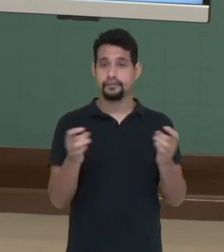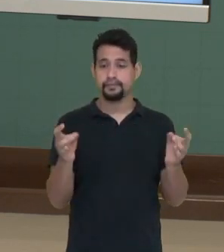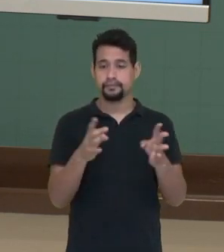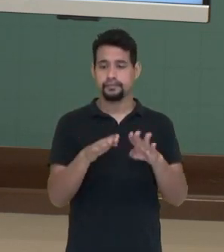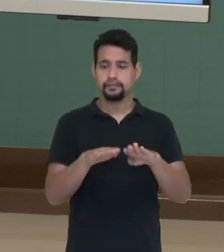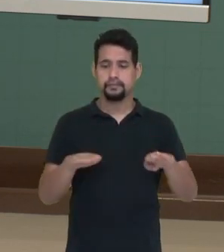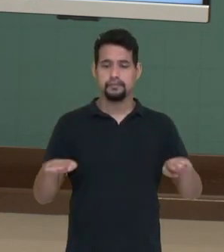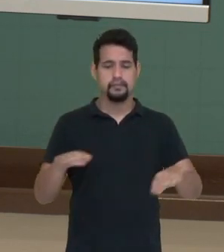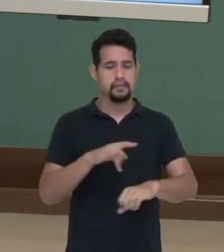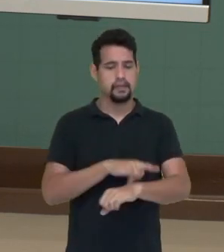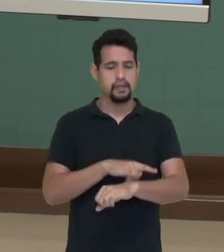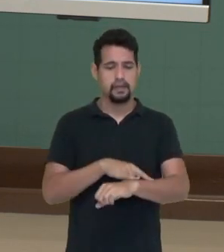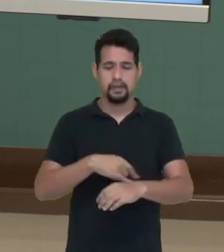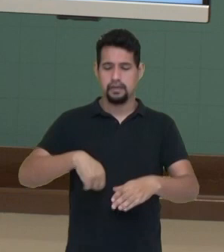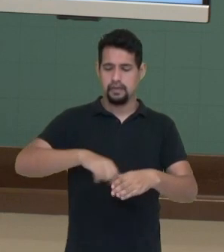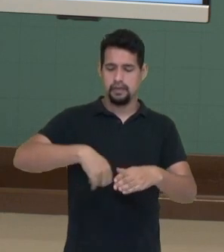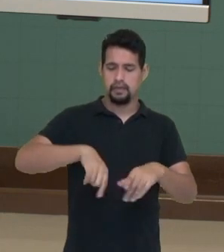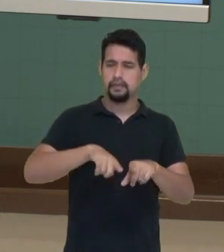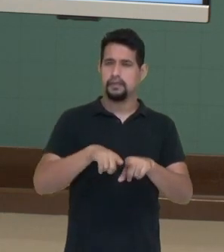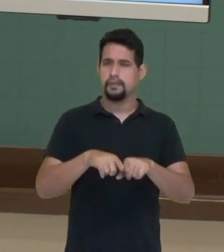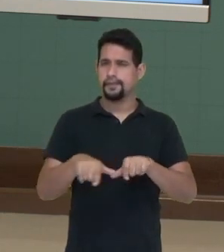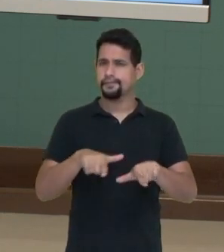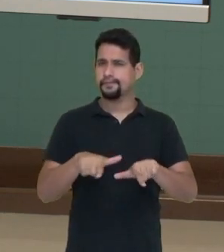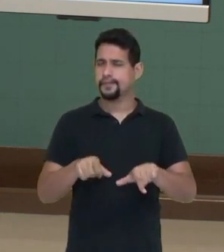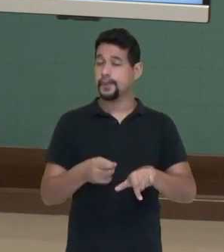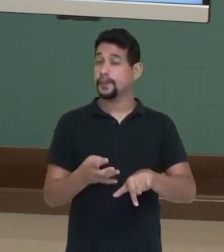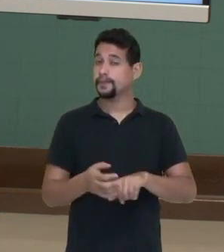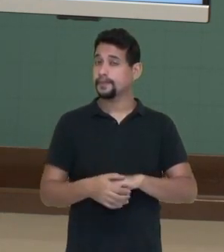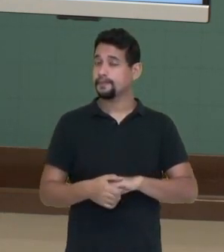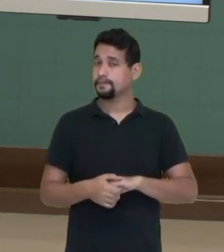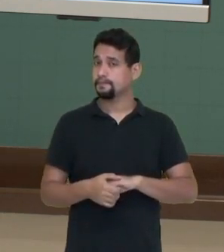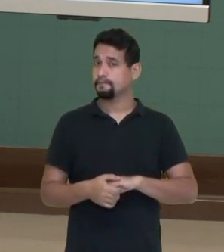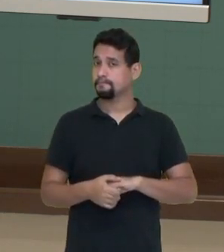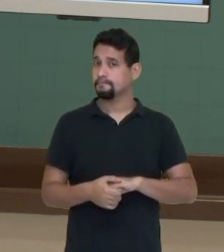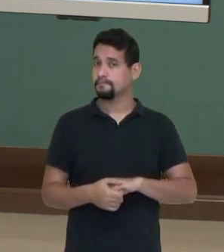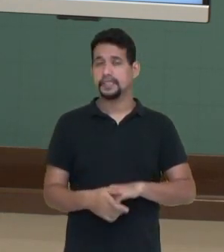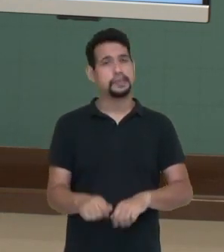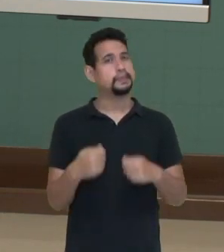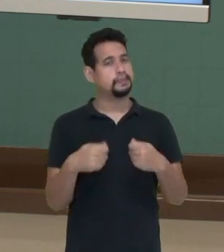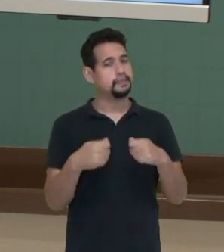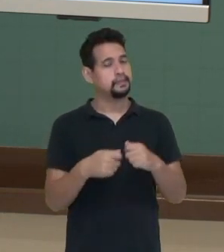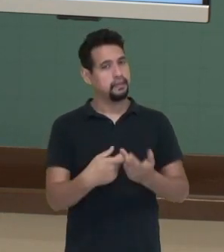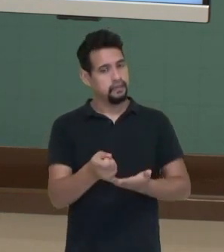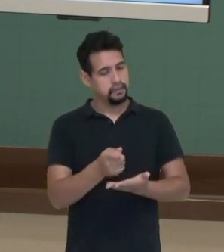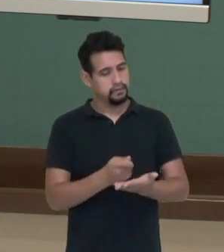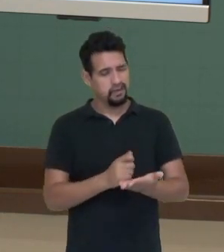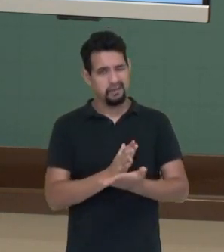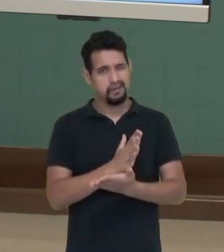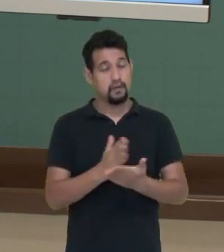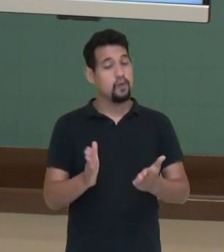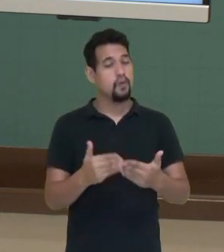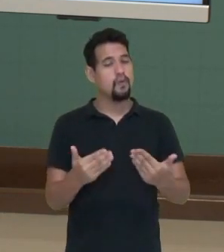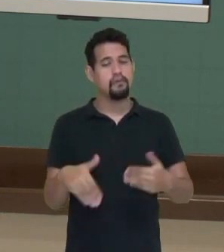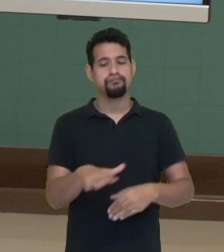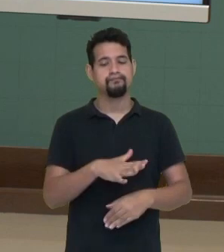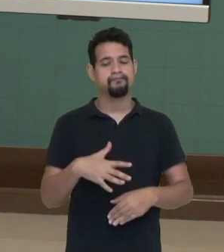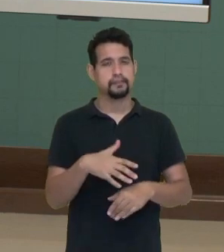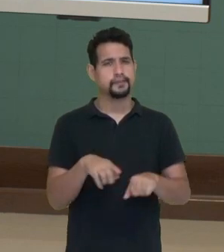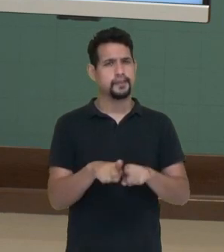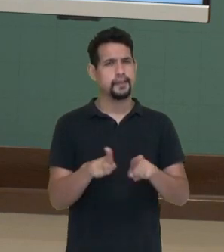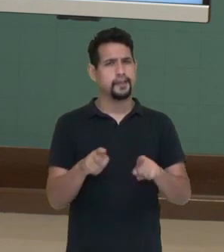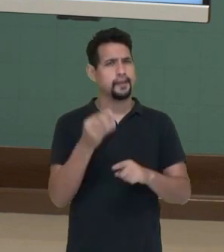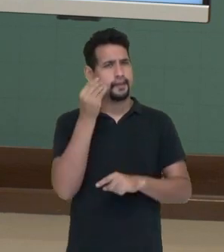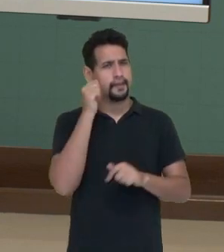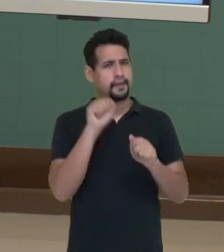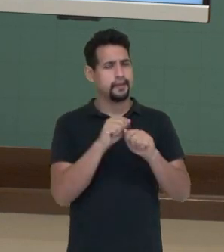do banheiro, da cozinha e da área de serviço? Então, você vai ter que anotar mais ou menos qual que é essas áreas, tá bom? Para você